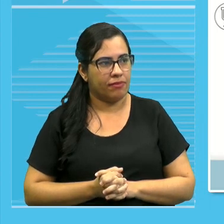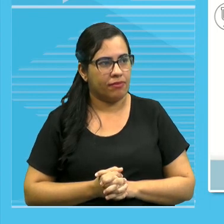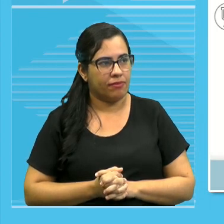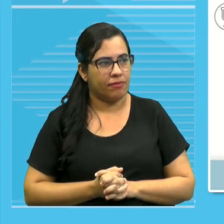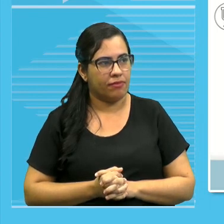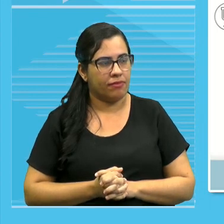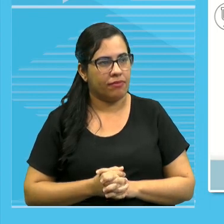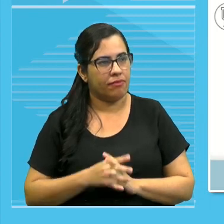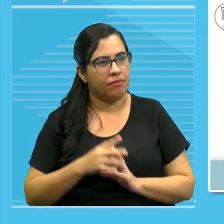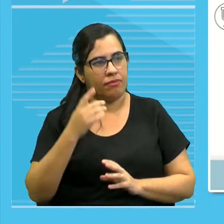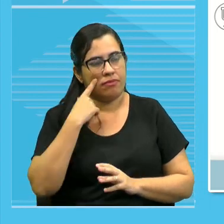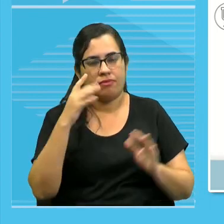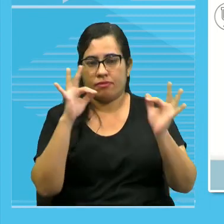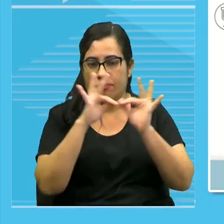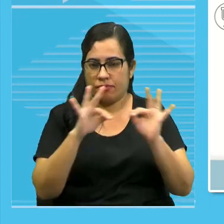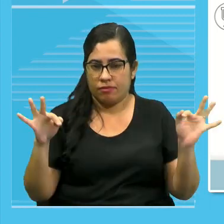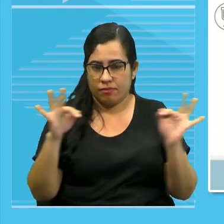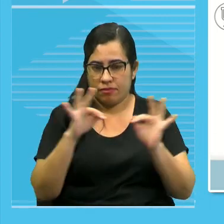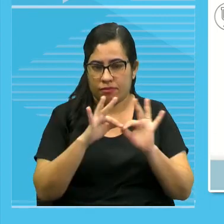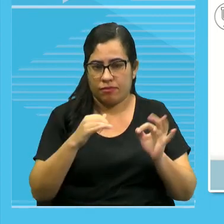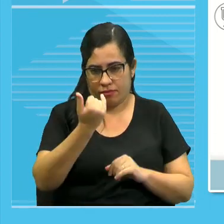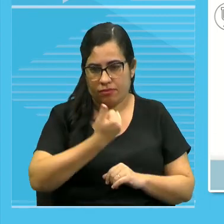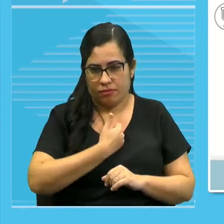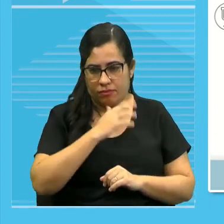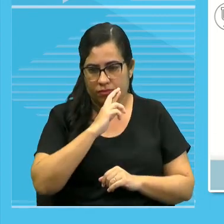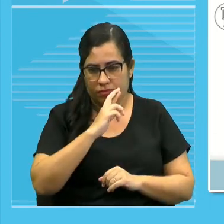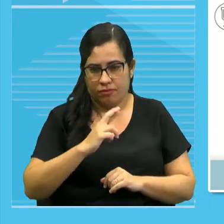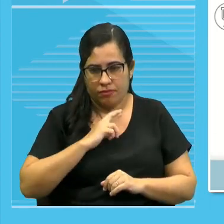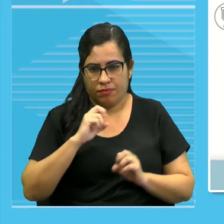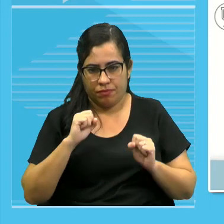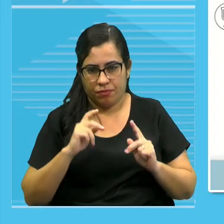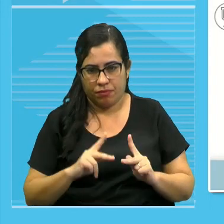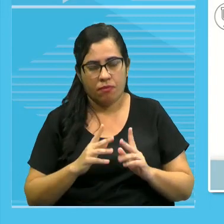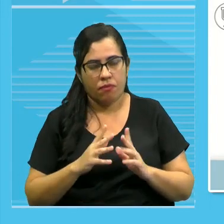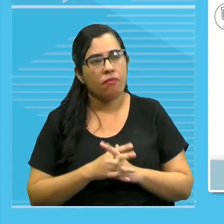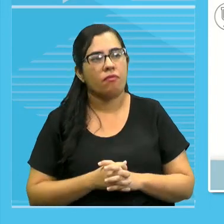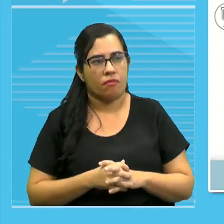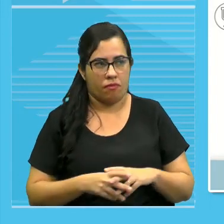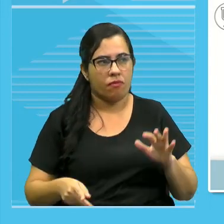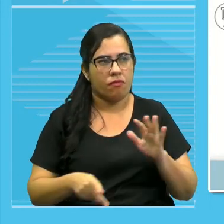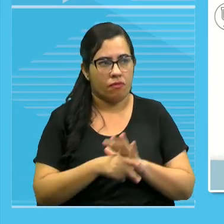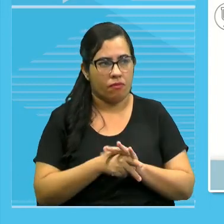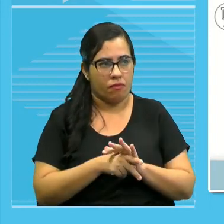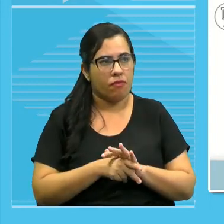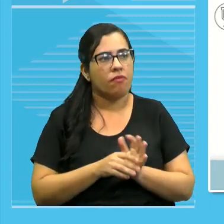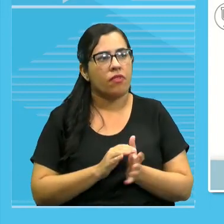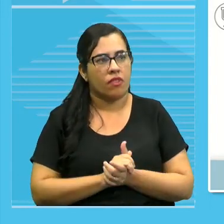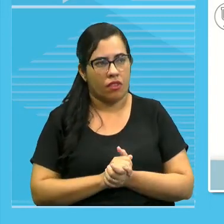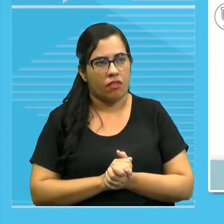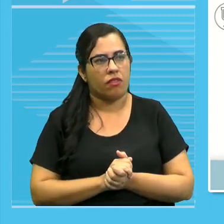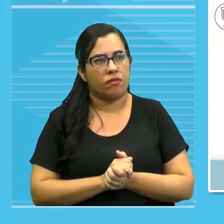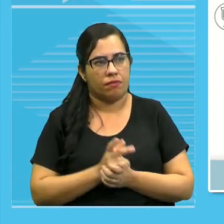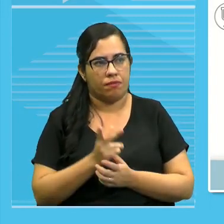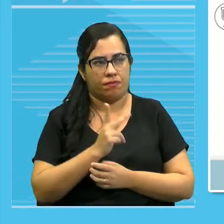olhem aí para a frase e me digam que aquele definiu ele modo de prodution